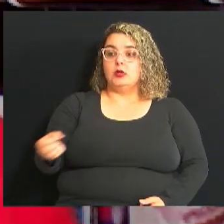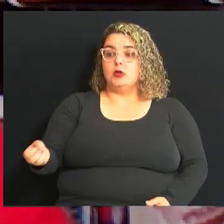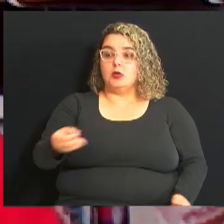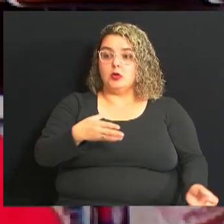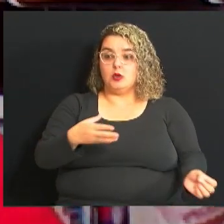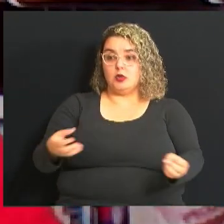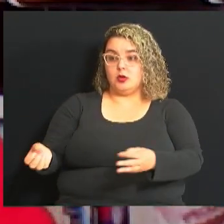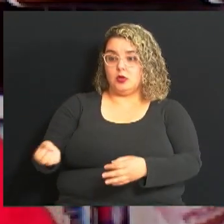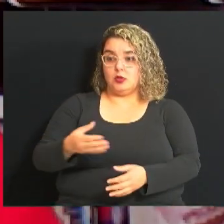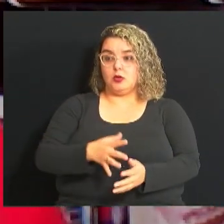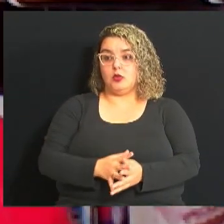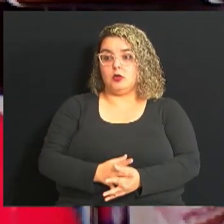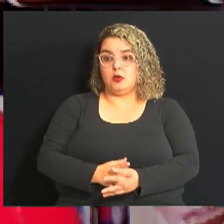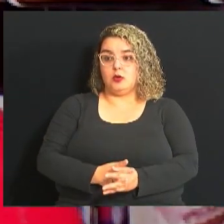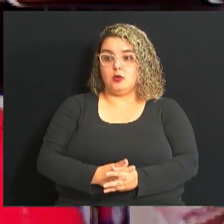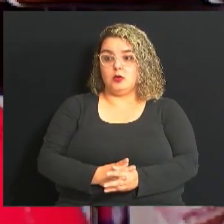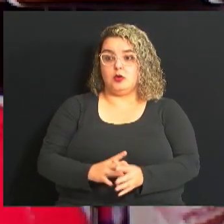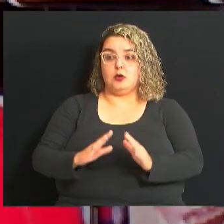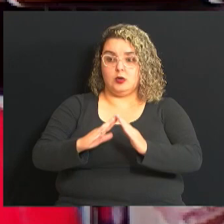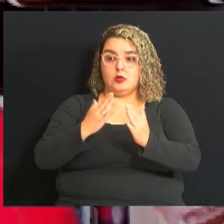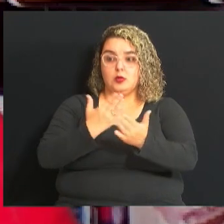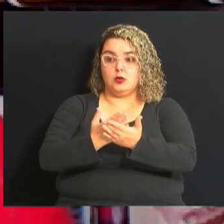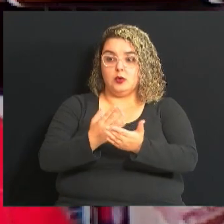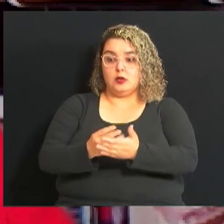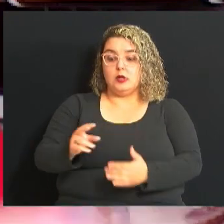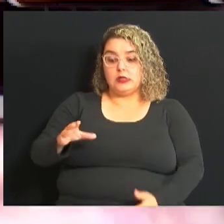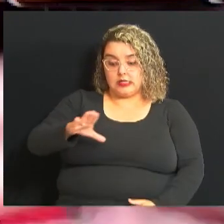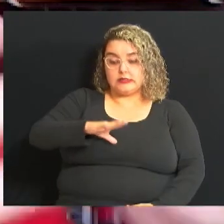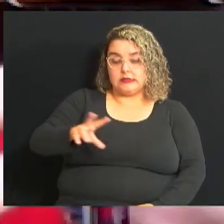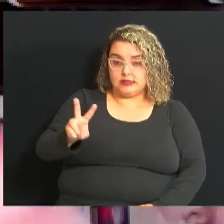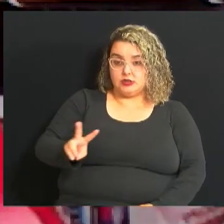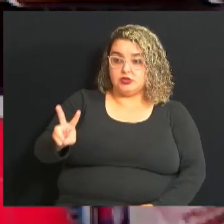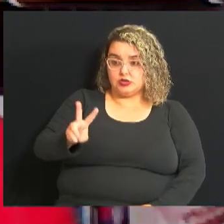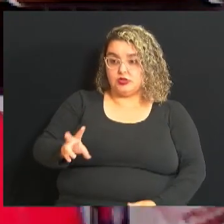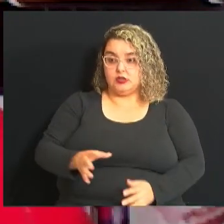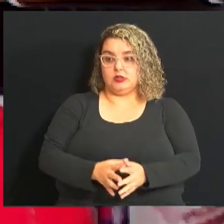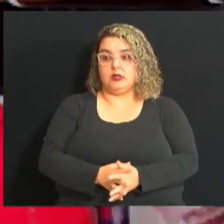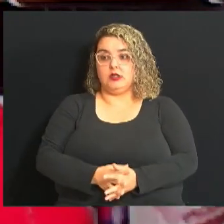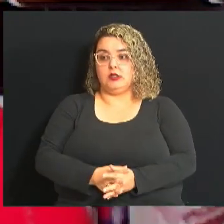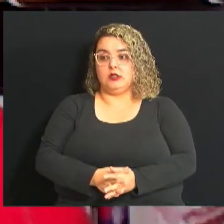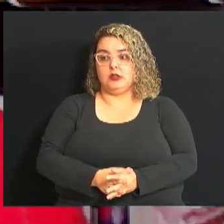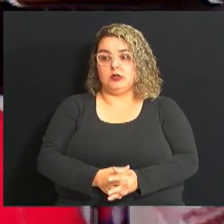recente, numa escola em Valinhos, em que